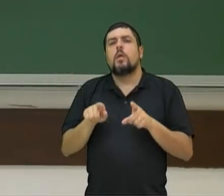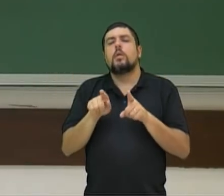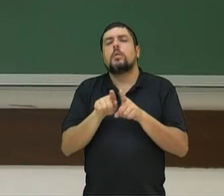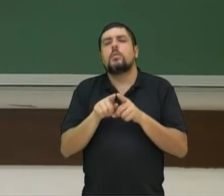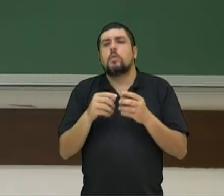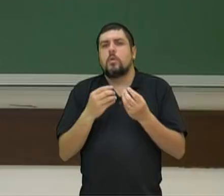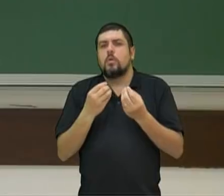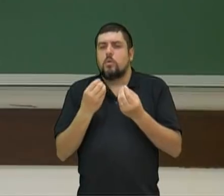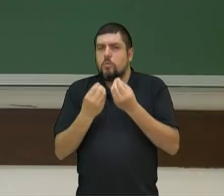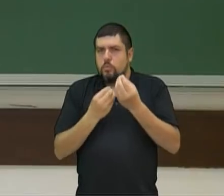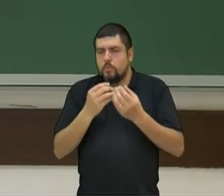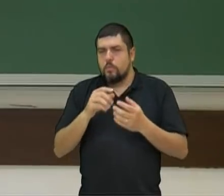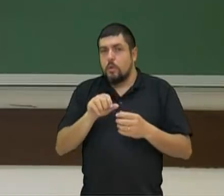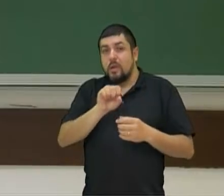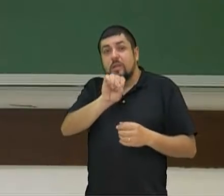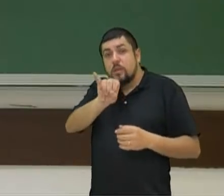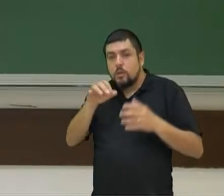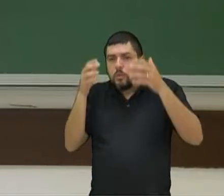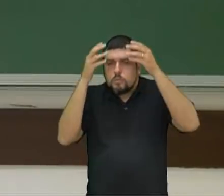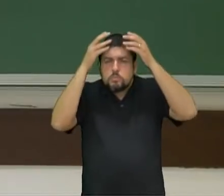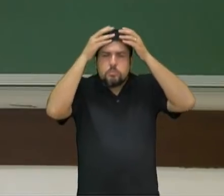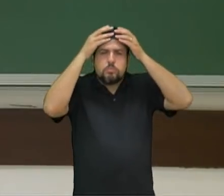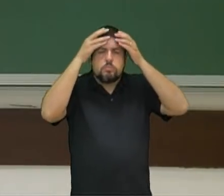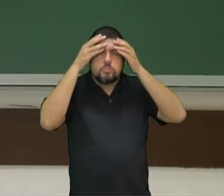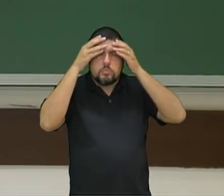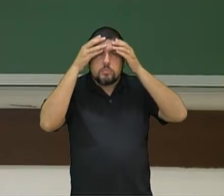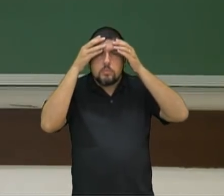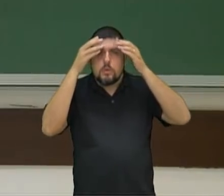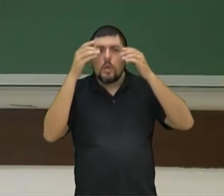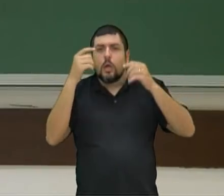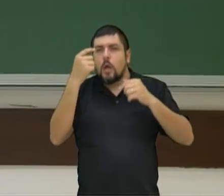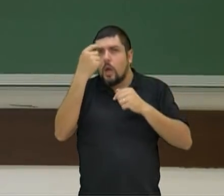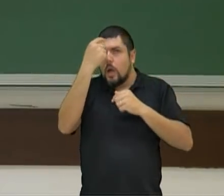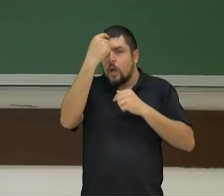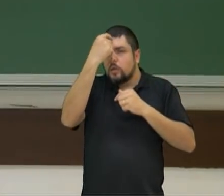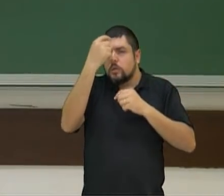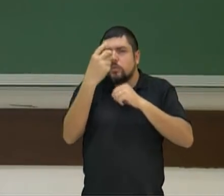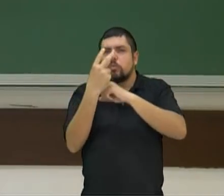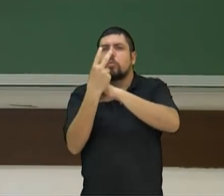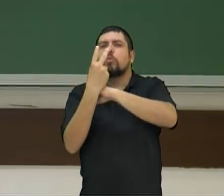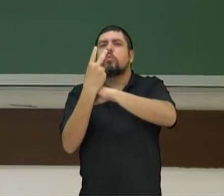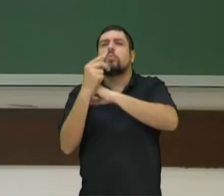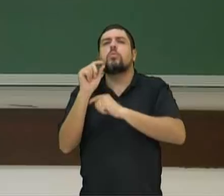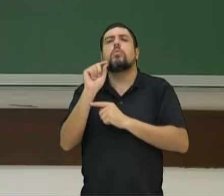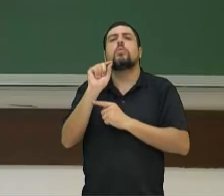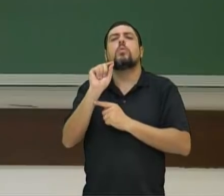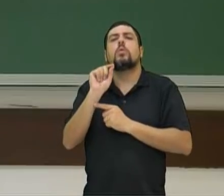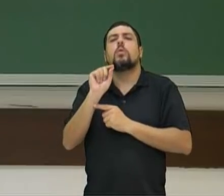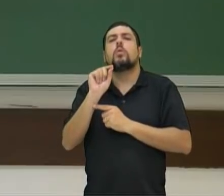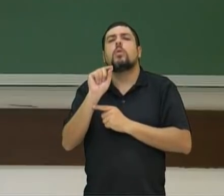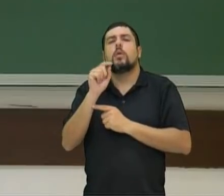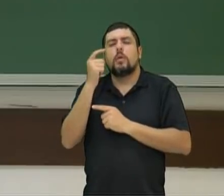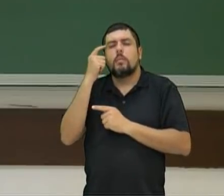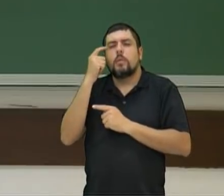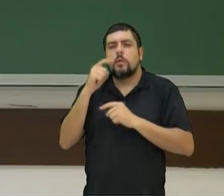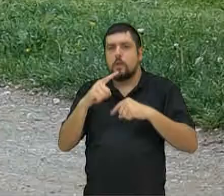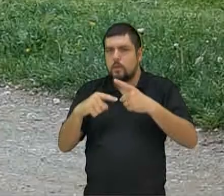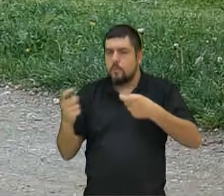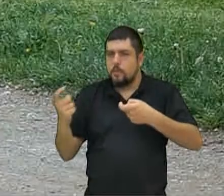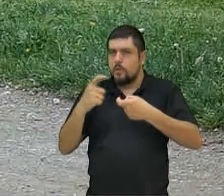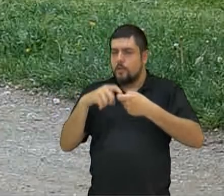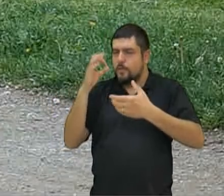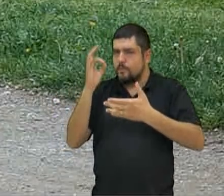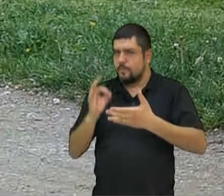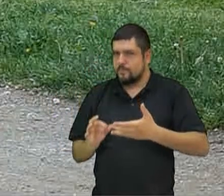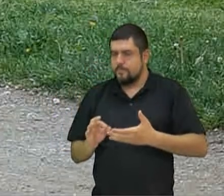quando ele usa o capacete, está protegendo quais órgãos do sistema nervoso? Dê uma pensadinha e daqui a pouco eu volto para a